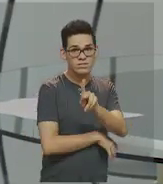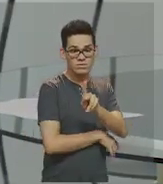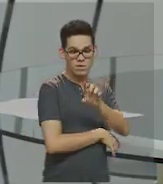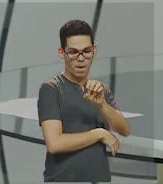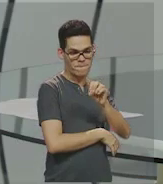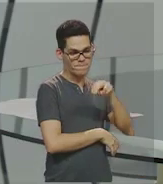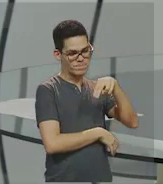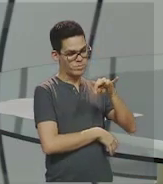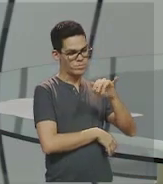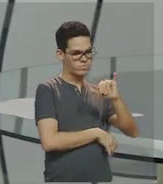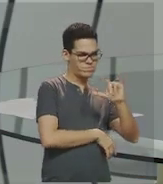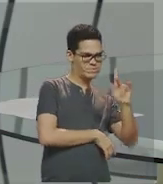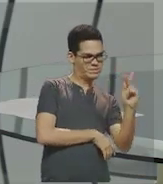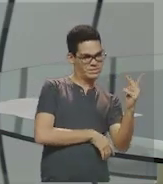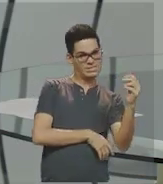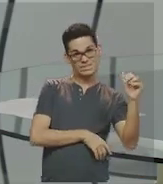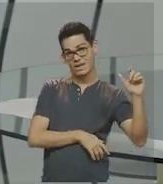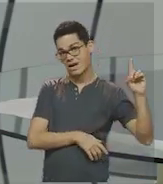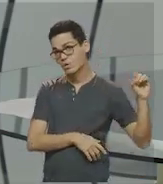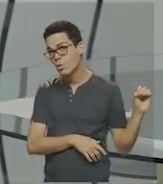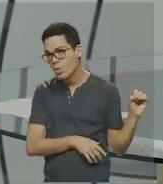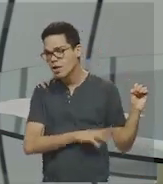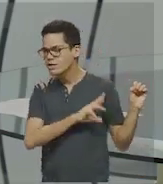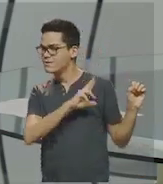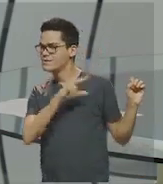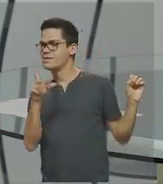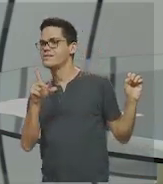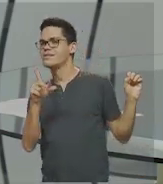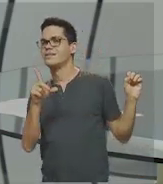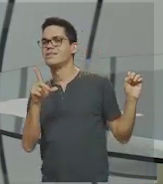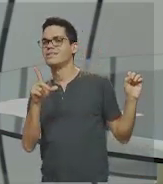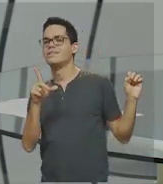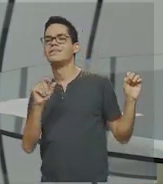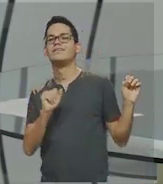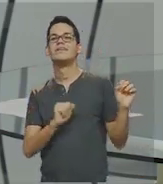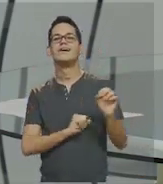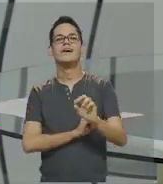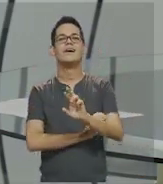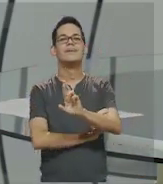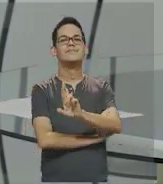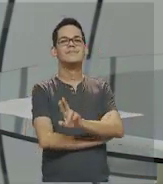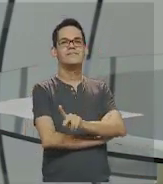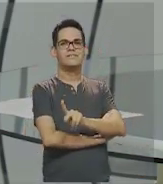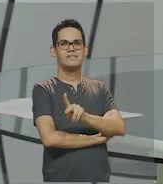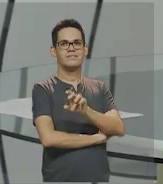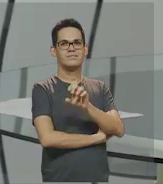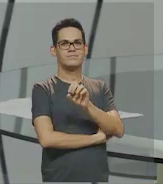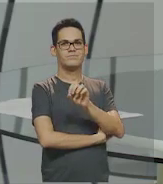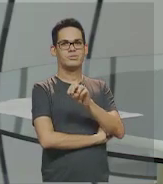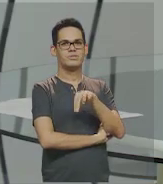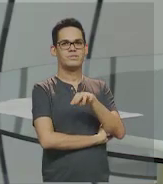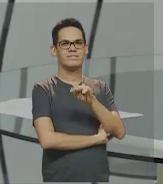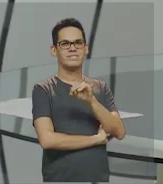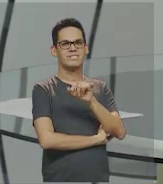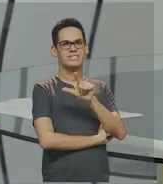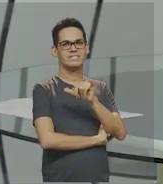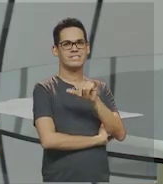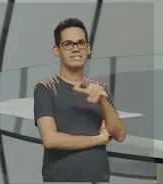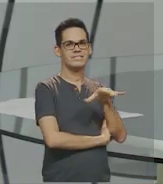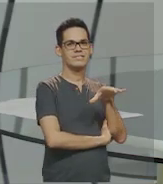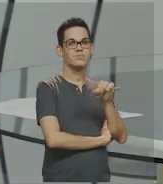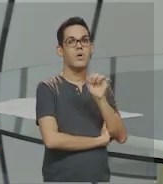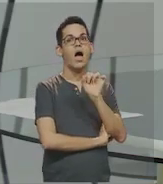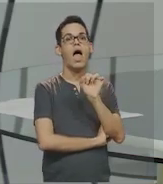né? Eu vejo muito isso acontecer. O pontilhismo, ele é uma técnica que tem a ver com